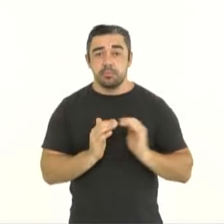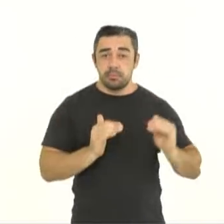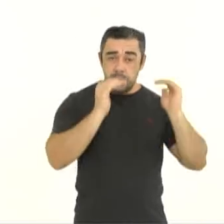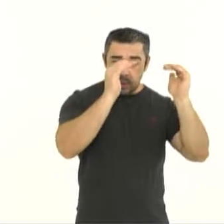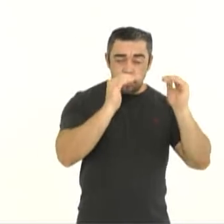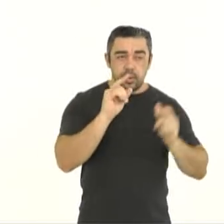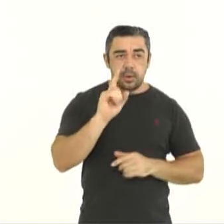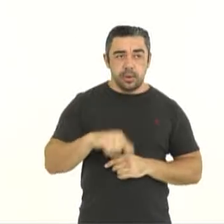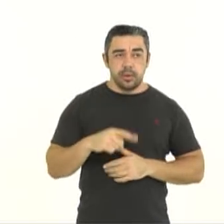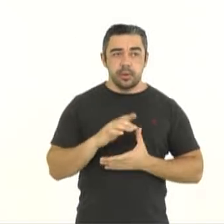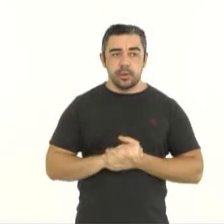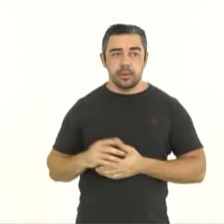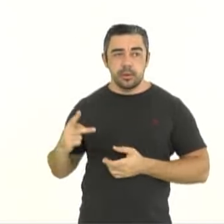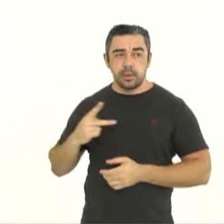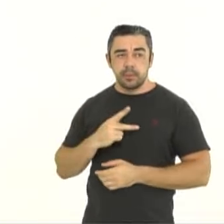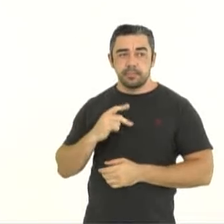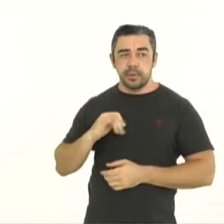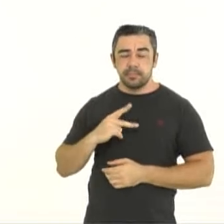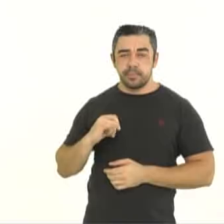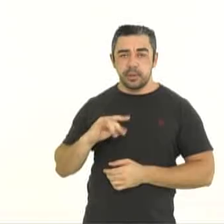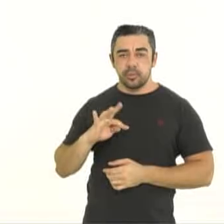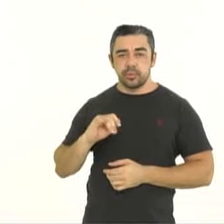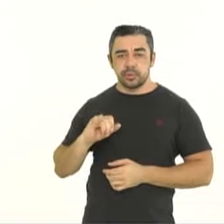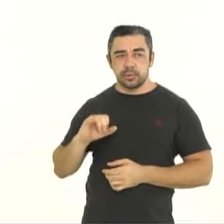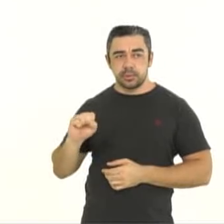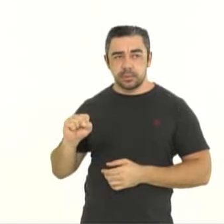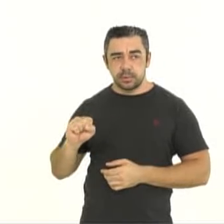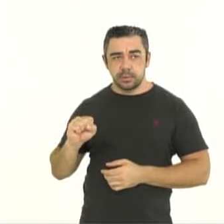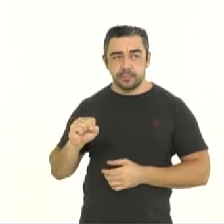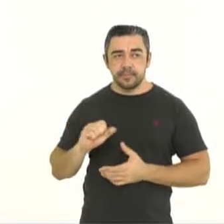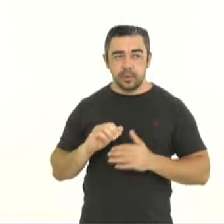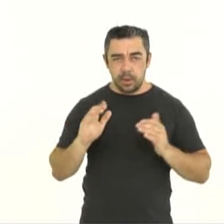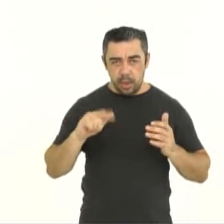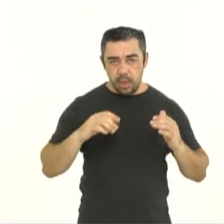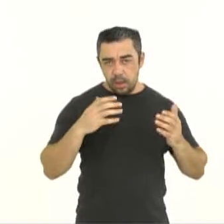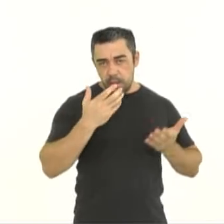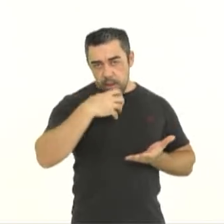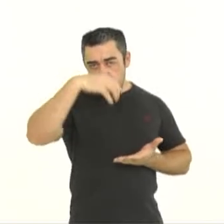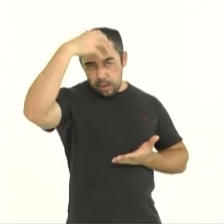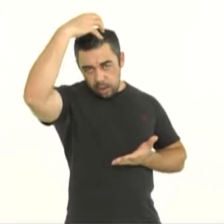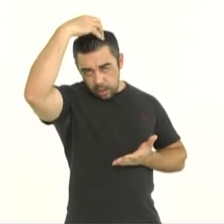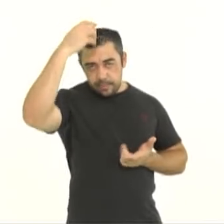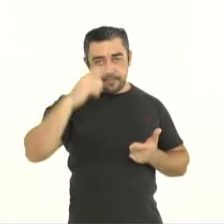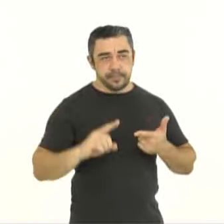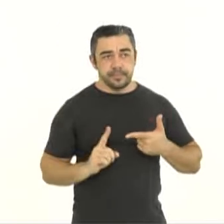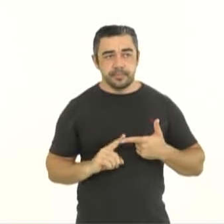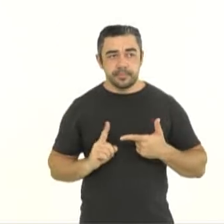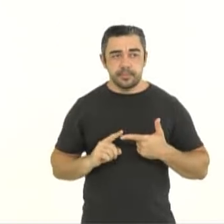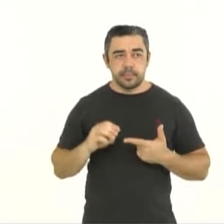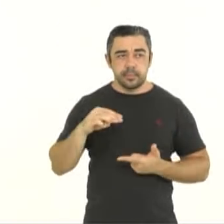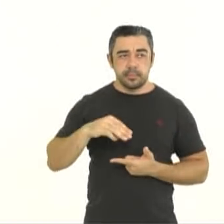eram os Pipiltins, ou melhor, Pipiltins, que eram os nobres, e os